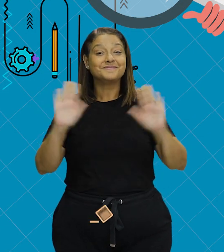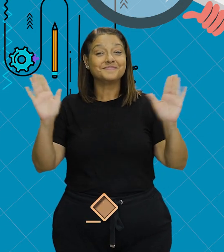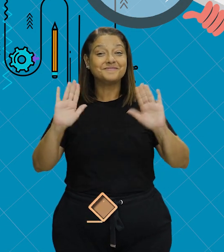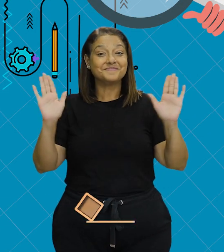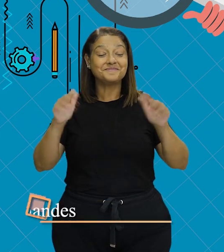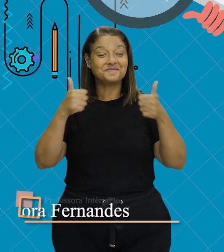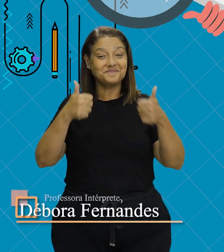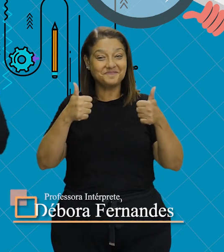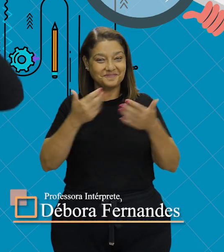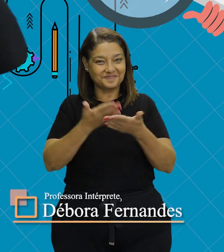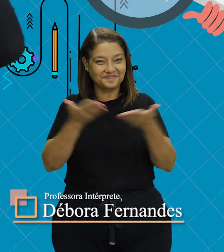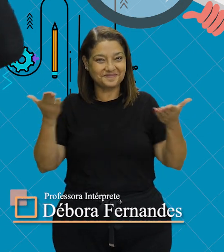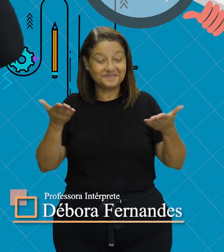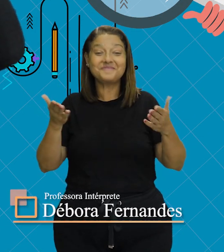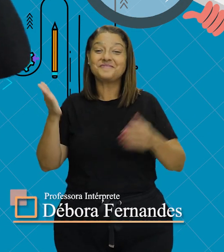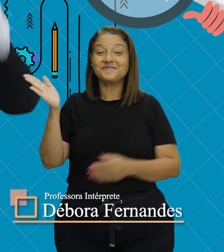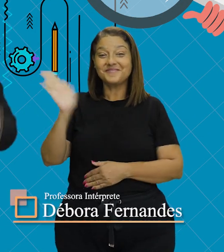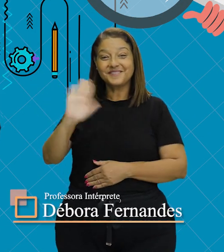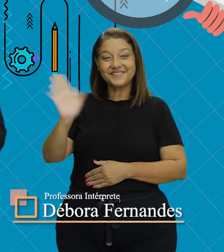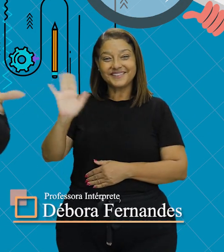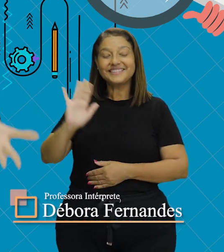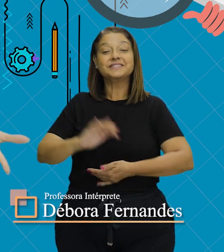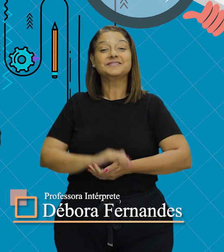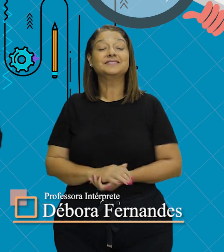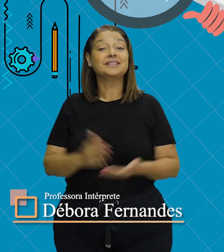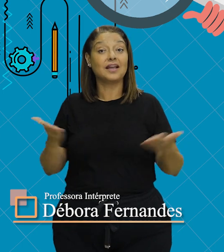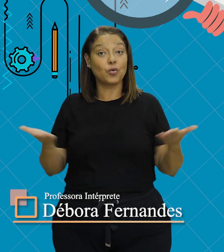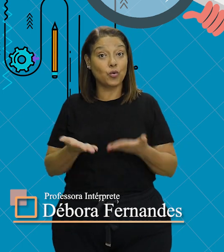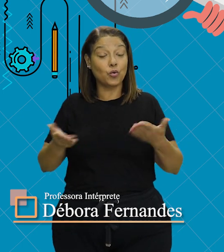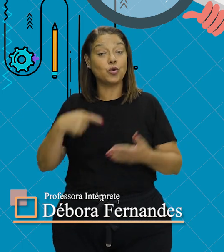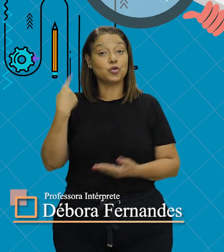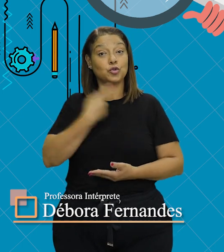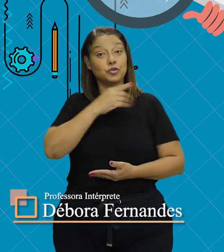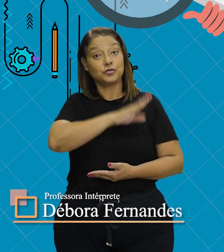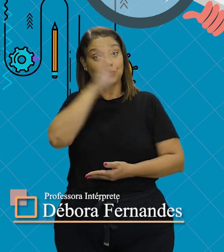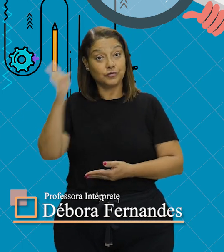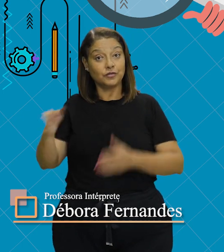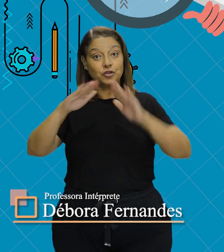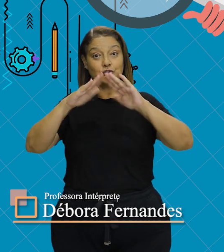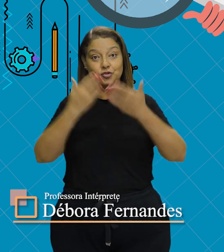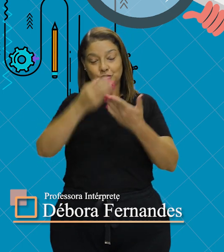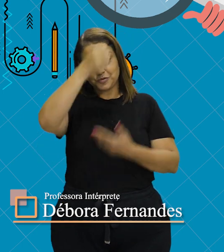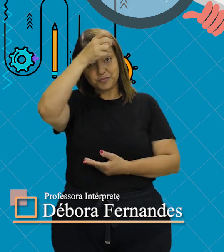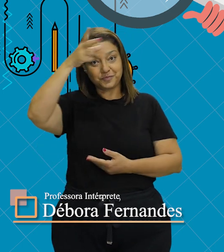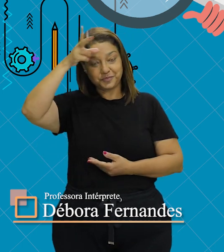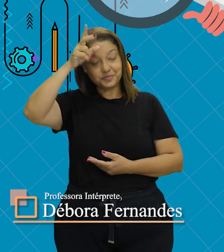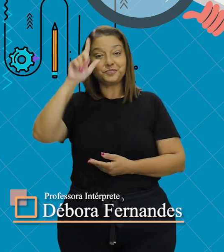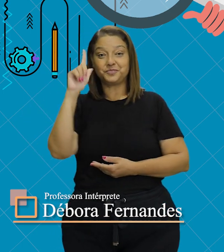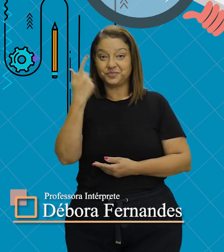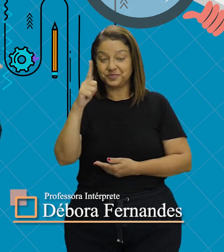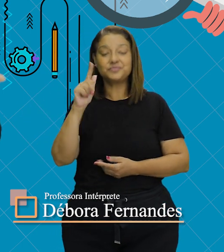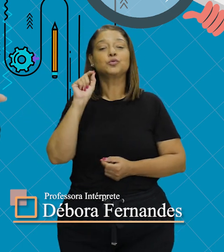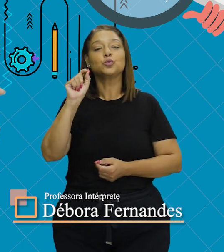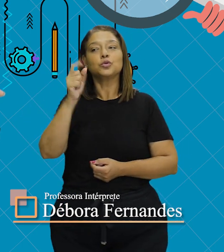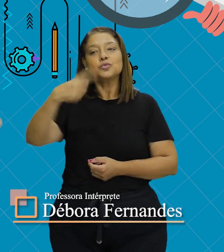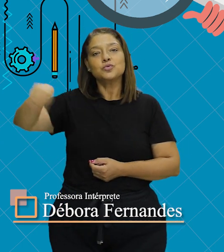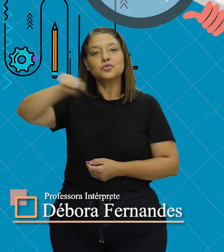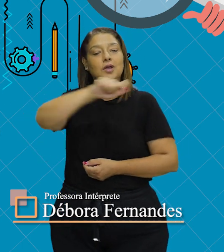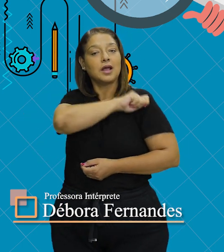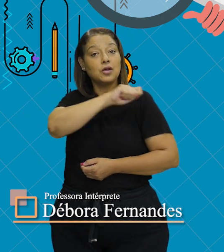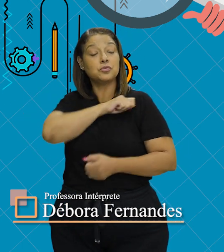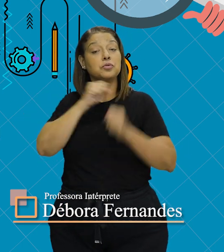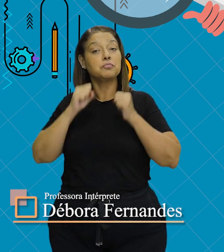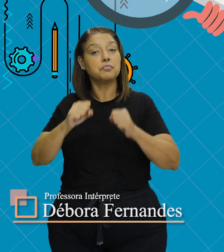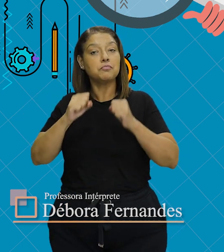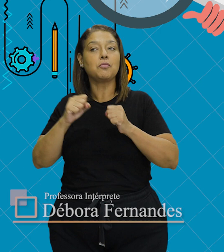Olá pessoal, tudo bem? Oi gente! Essa semana fomos a mais uma escola municipal de Goiânia para que os estudantes de